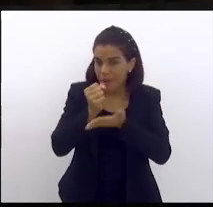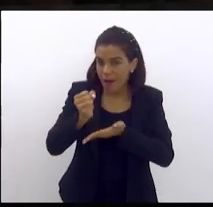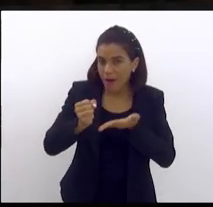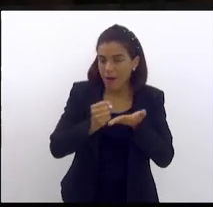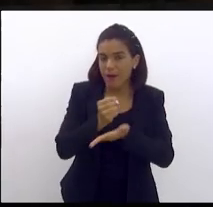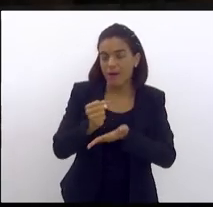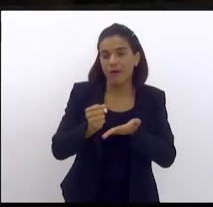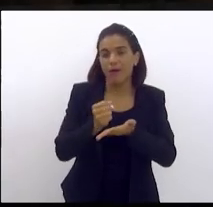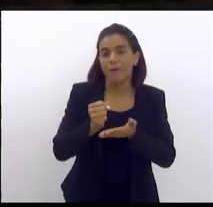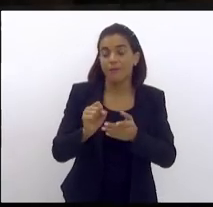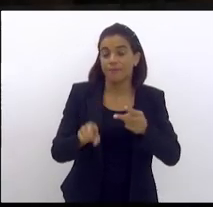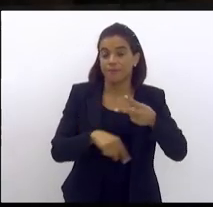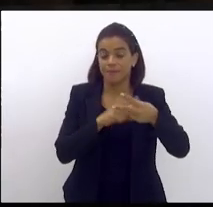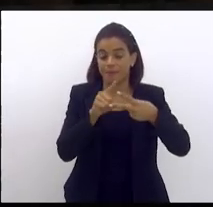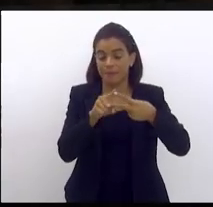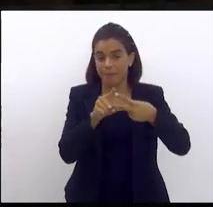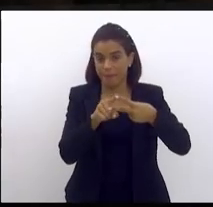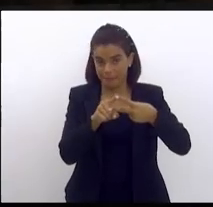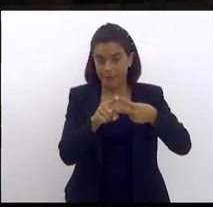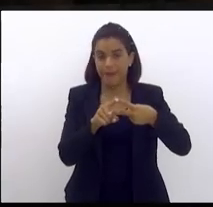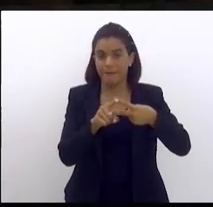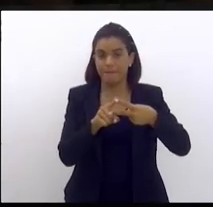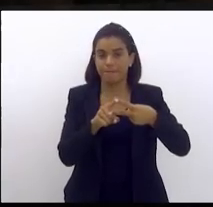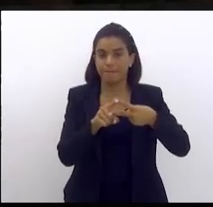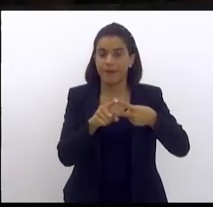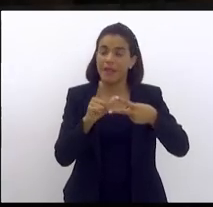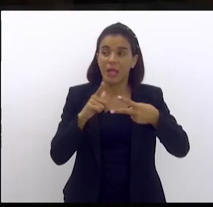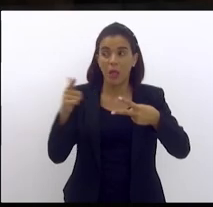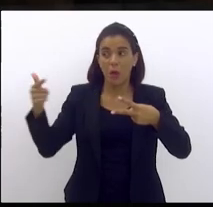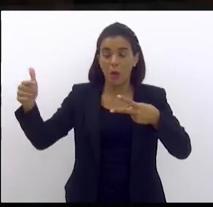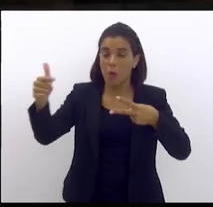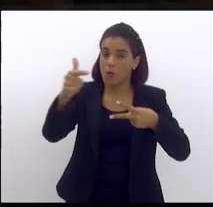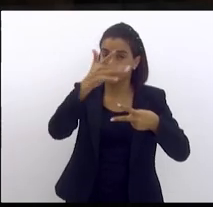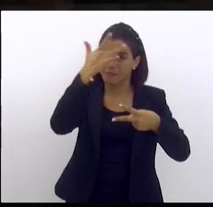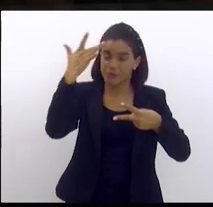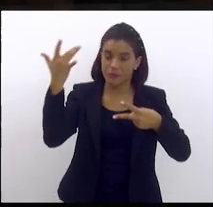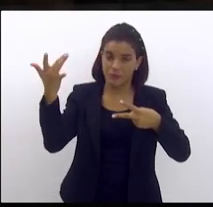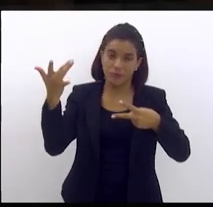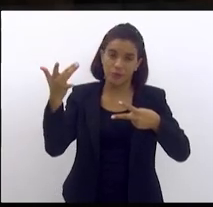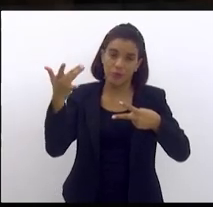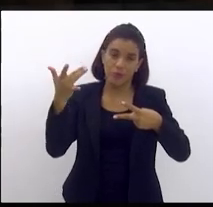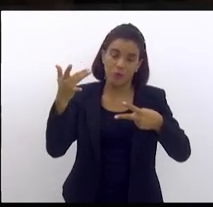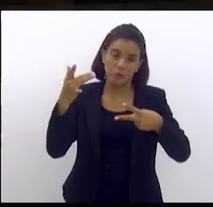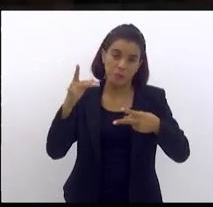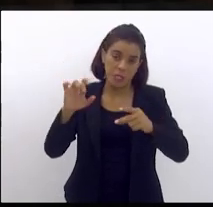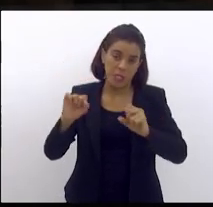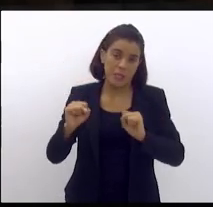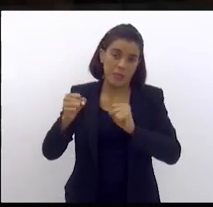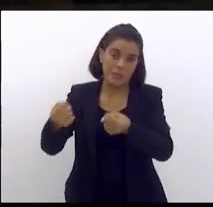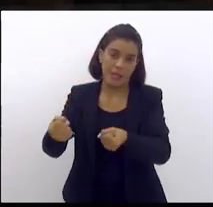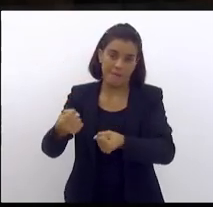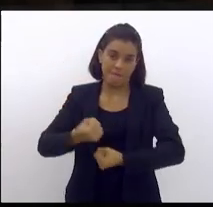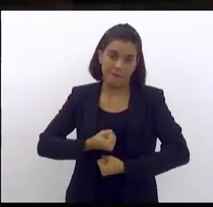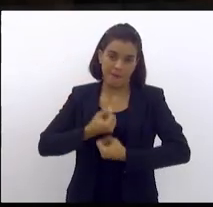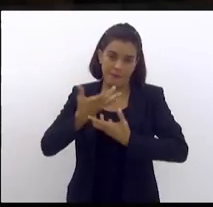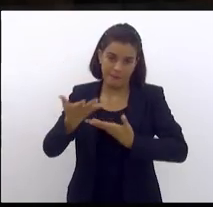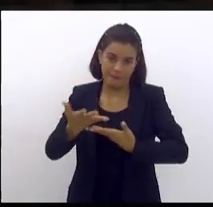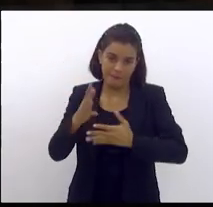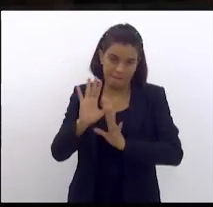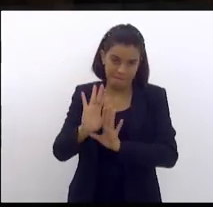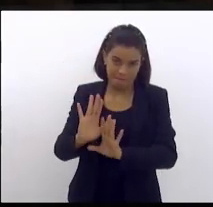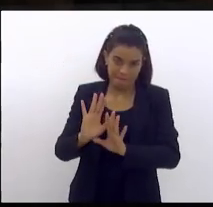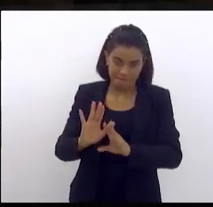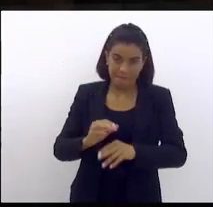é primeiro dizem os doutos eu não concordo com essa expressão mas vou